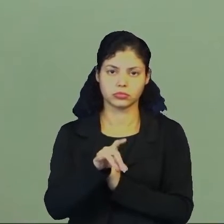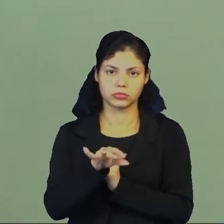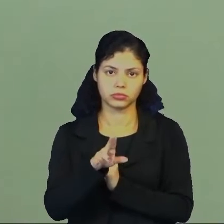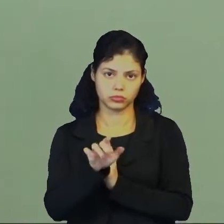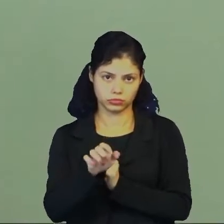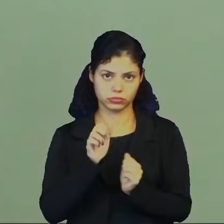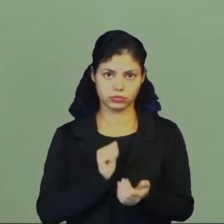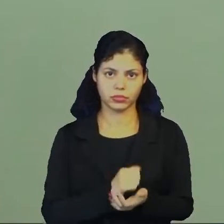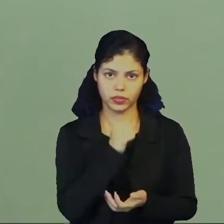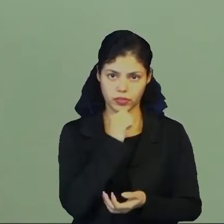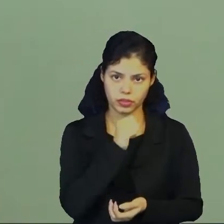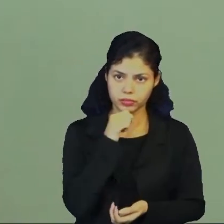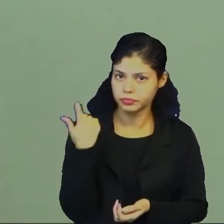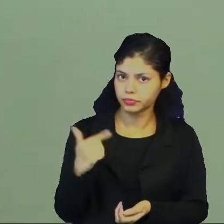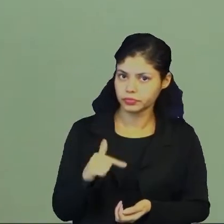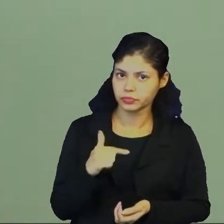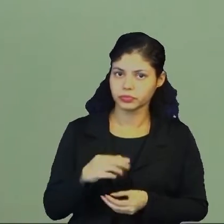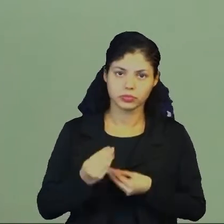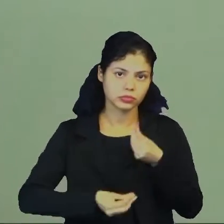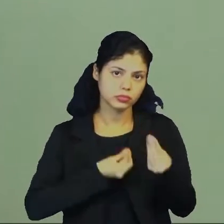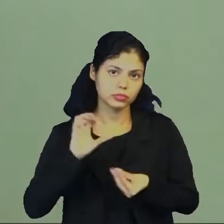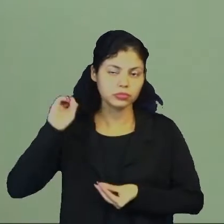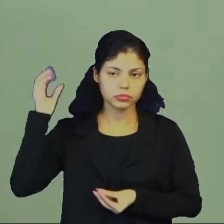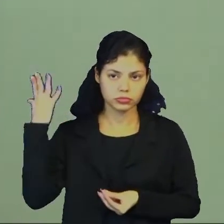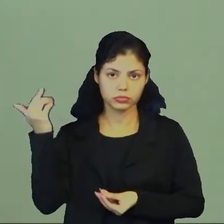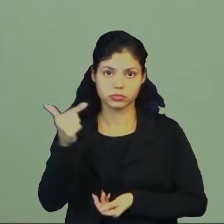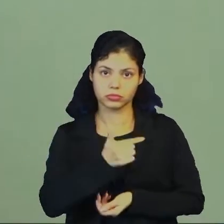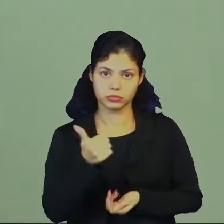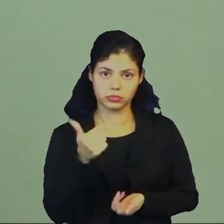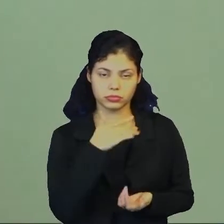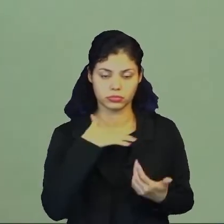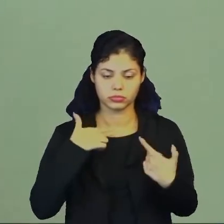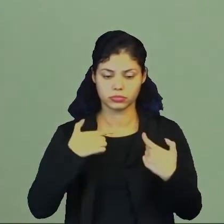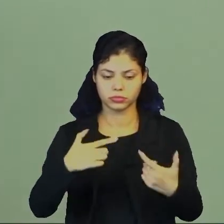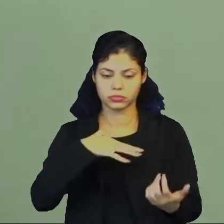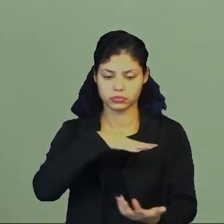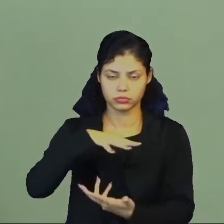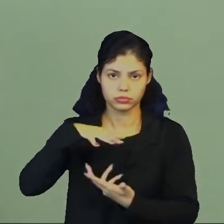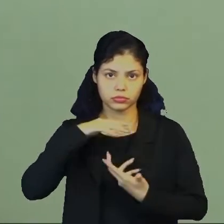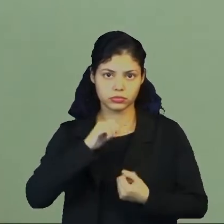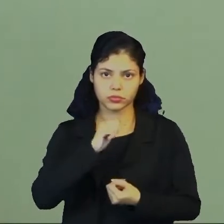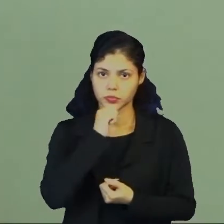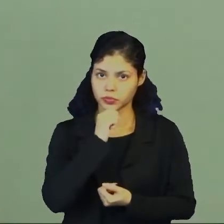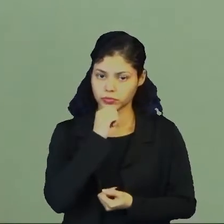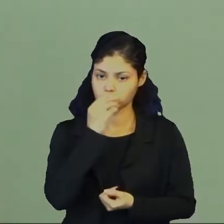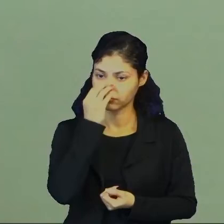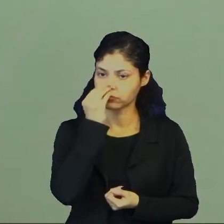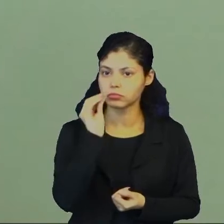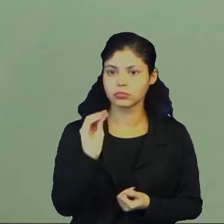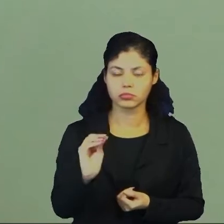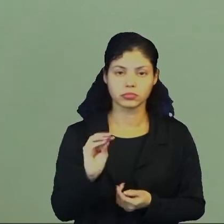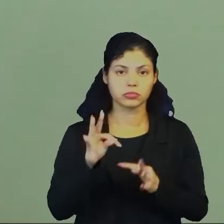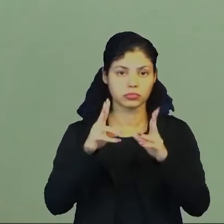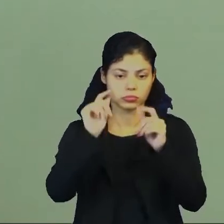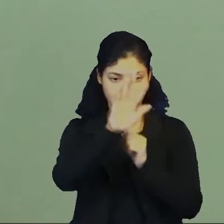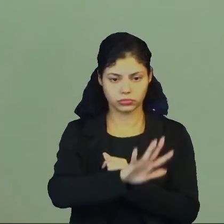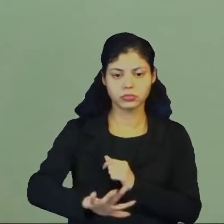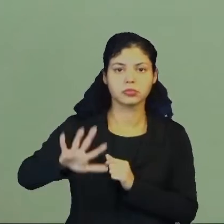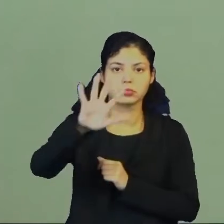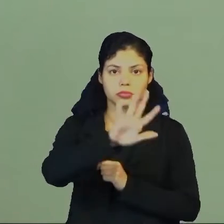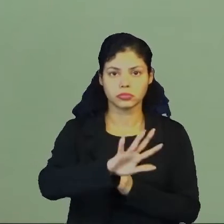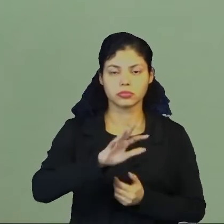não haja, né, como houve, por exemplo, lá na Segunda Guerra, a gente tem a discriminação de uma etnia inteira,